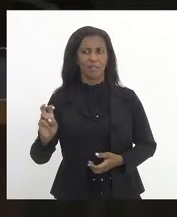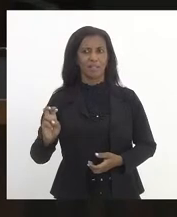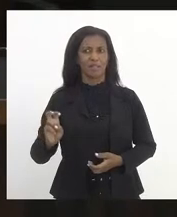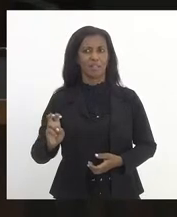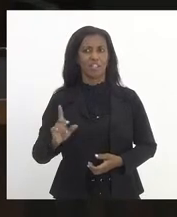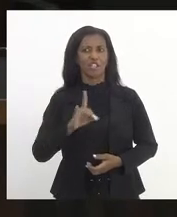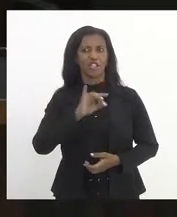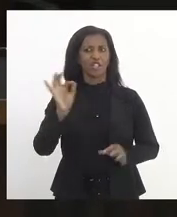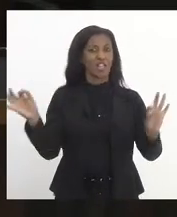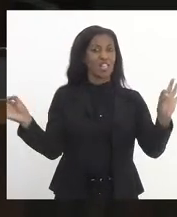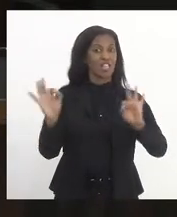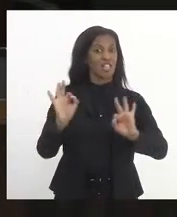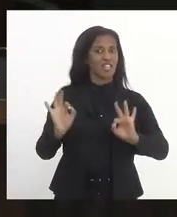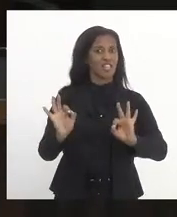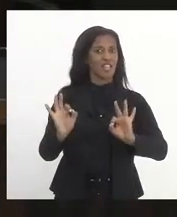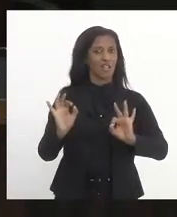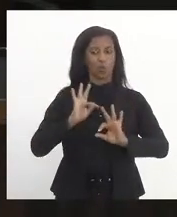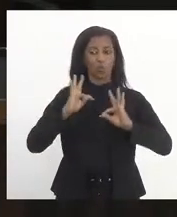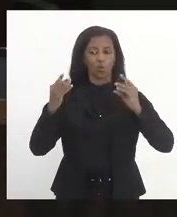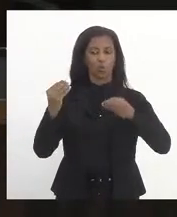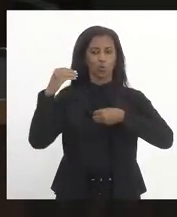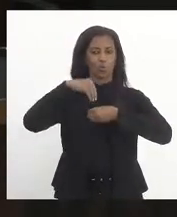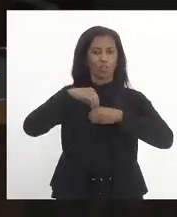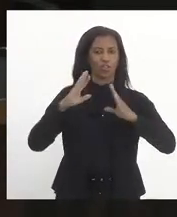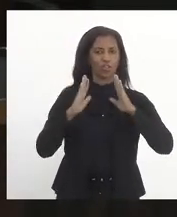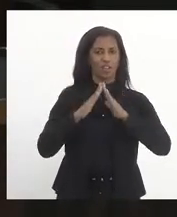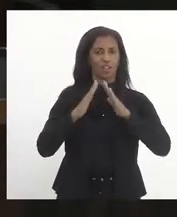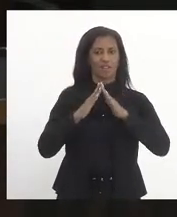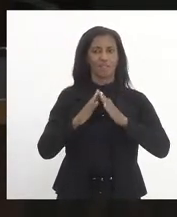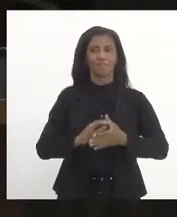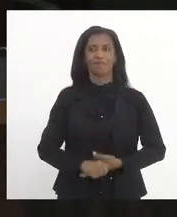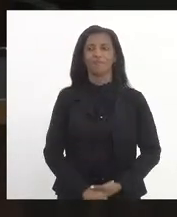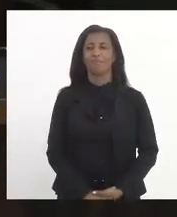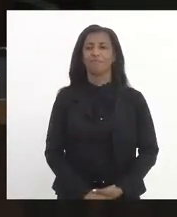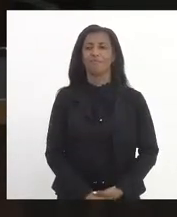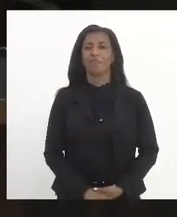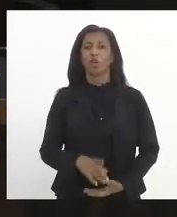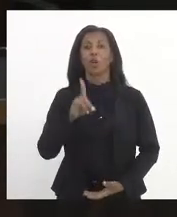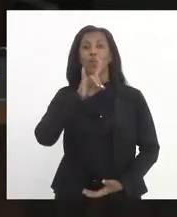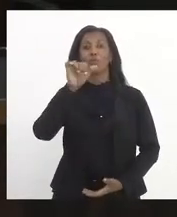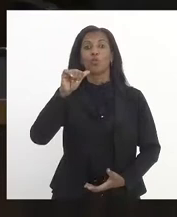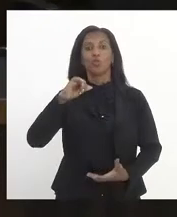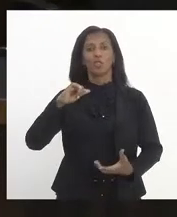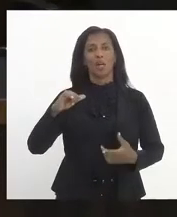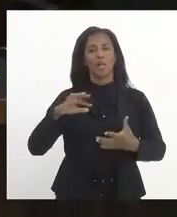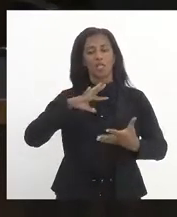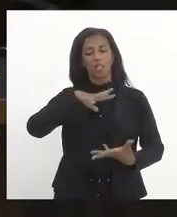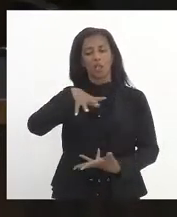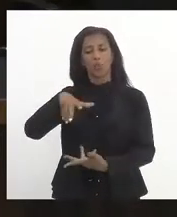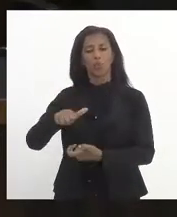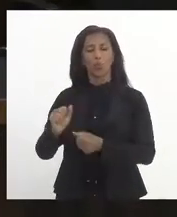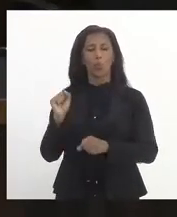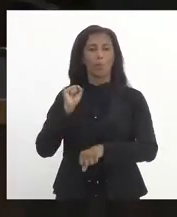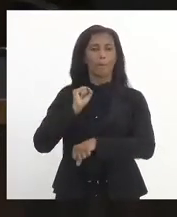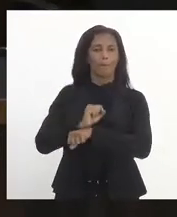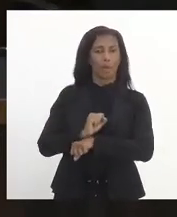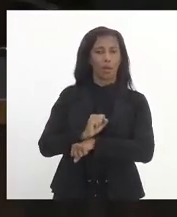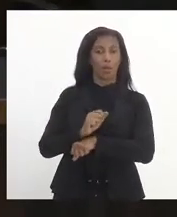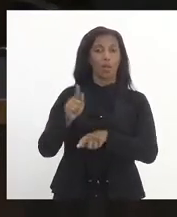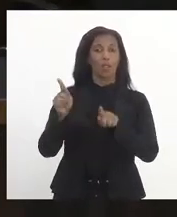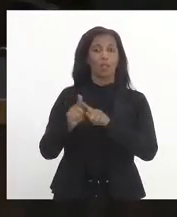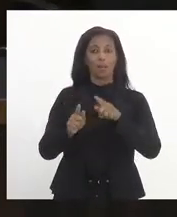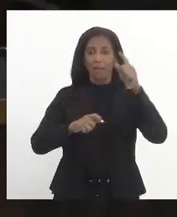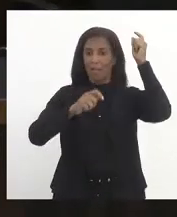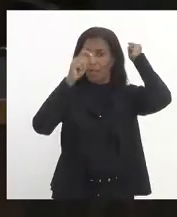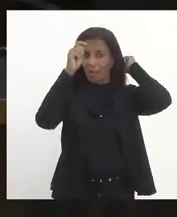Dia que ninguém saiu de casa. Não é isso, Valdec, que ele diz? O dia em que a Terra parou. Também o Cowboy Fora da Lei, que